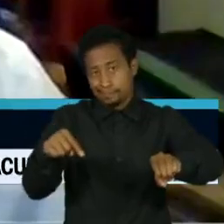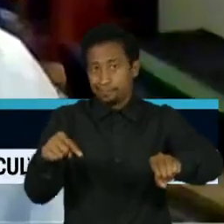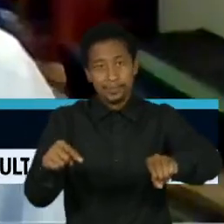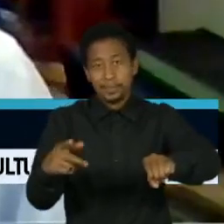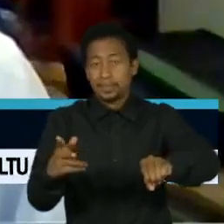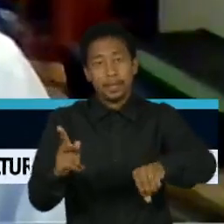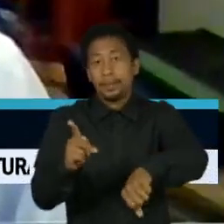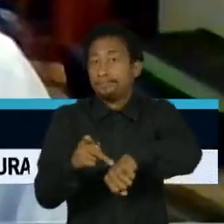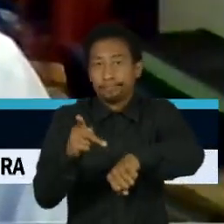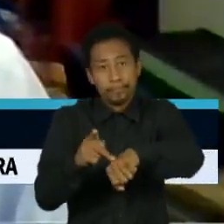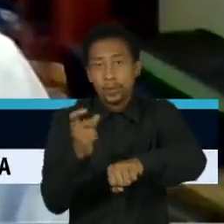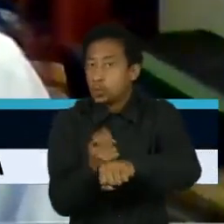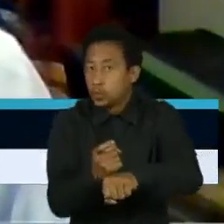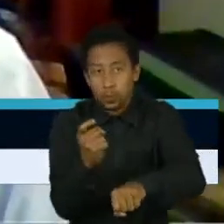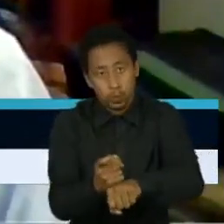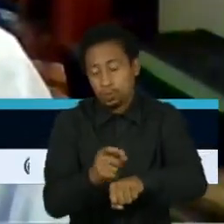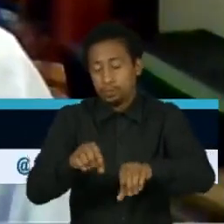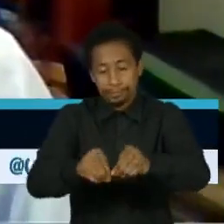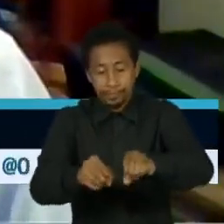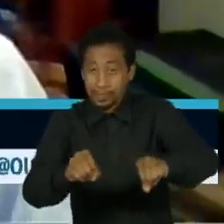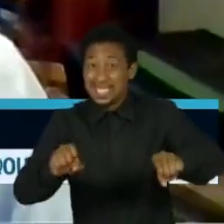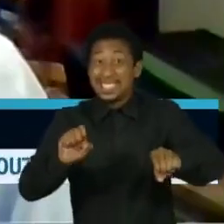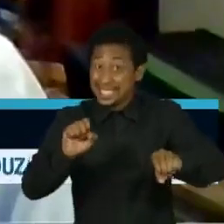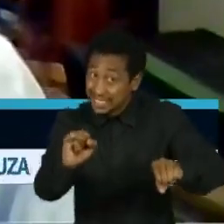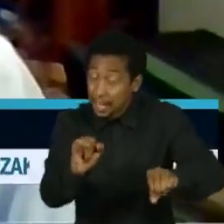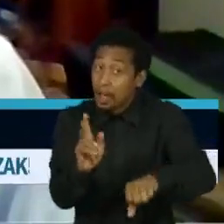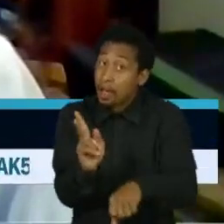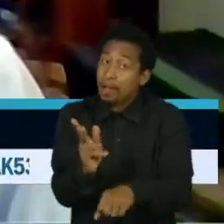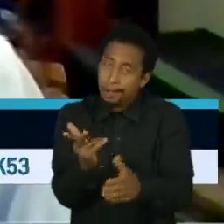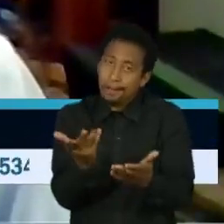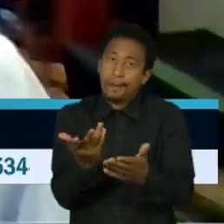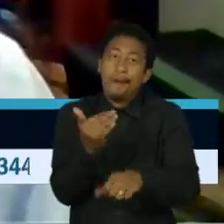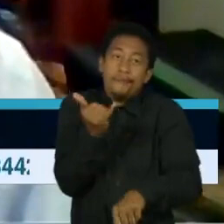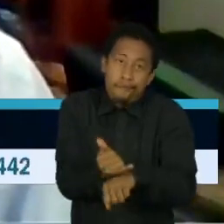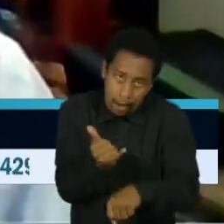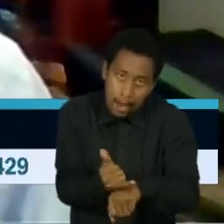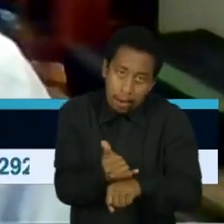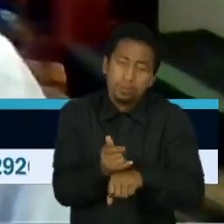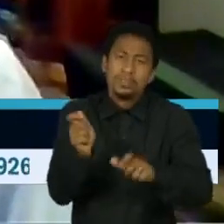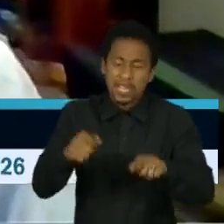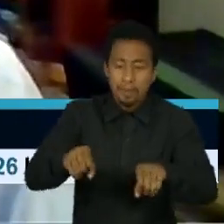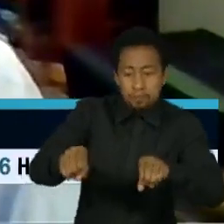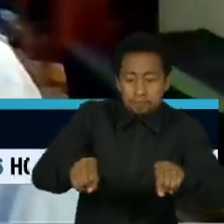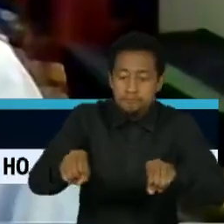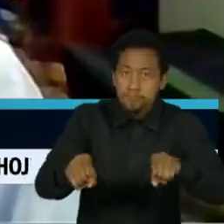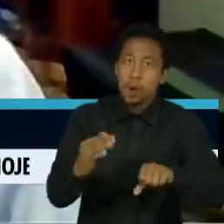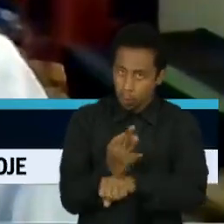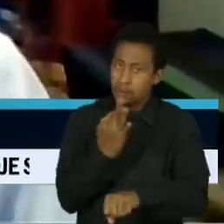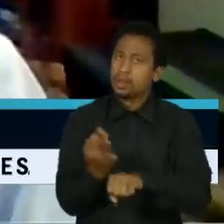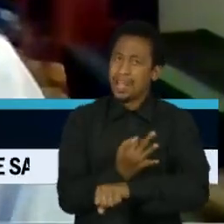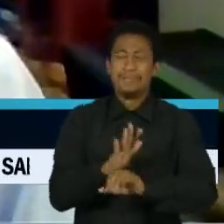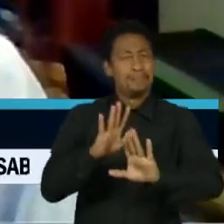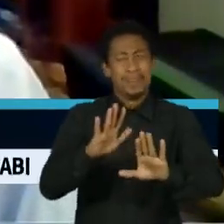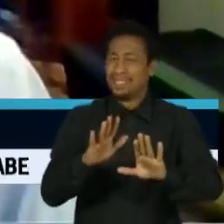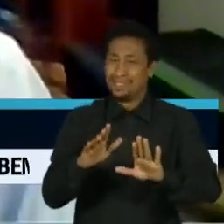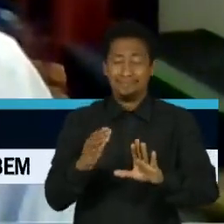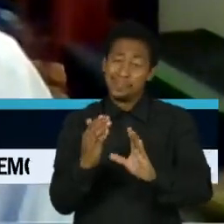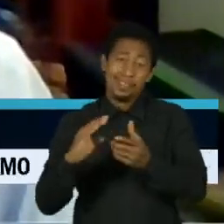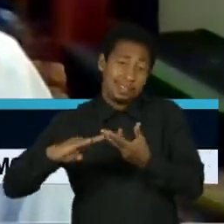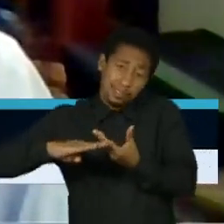flexível, não teria grandes dramas, mas não se faz interceptor de aço. Raramente se faz, a saber, só tem